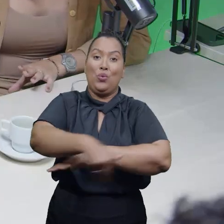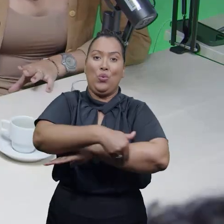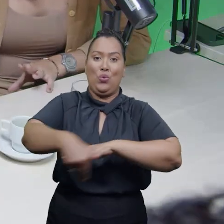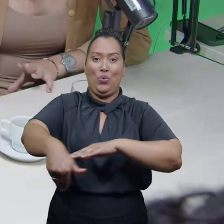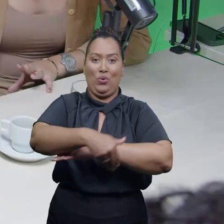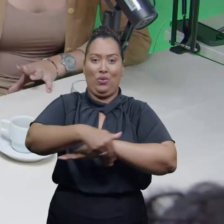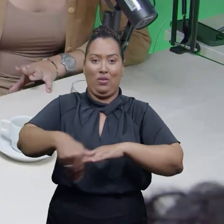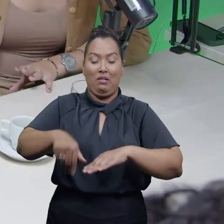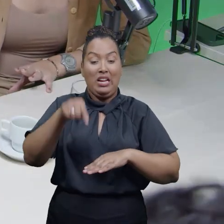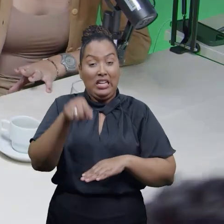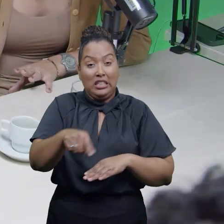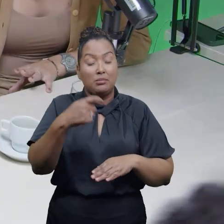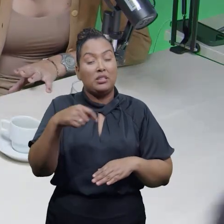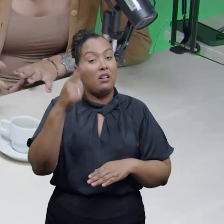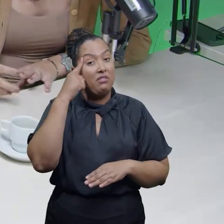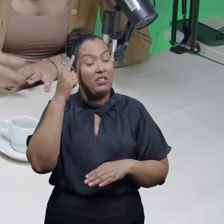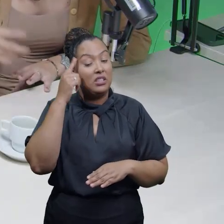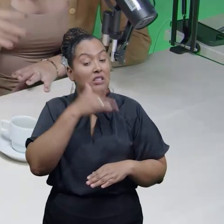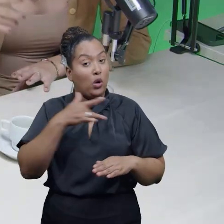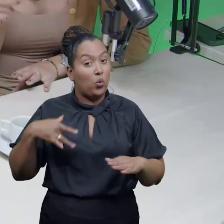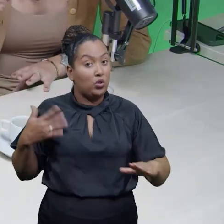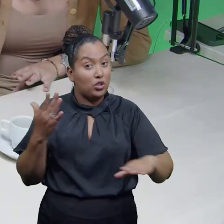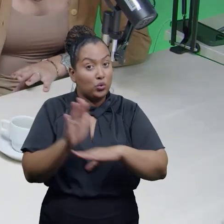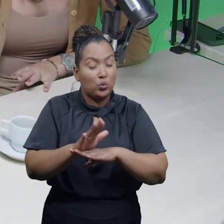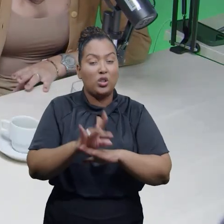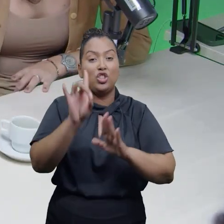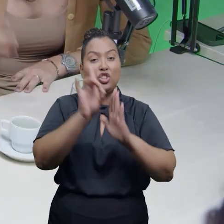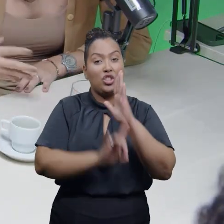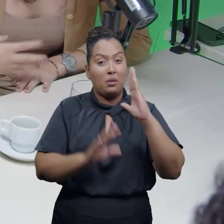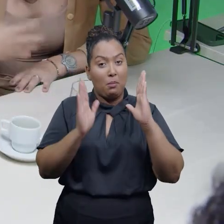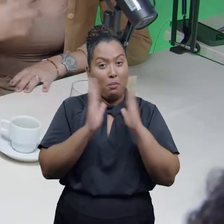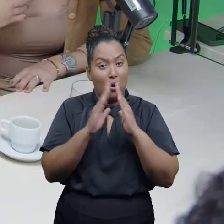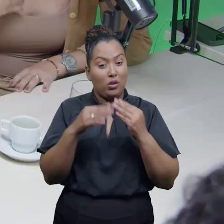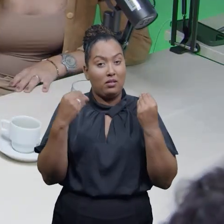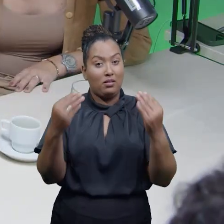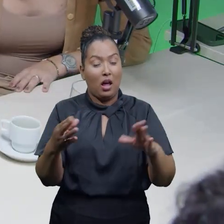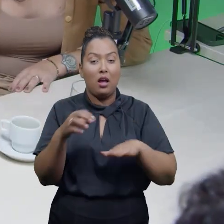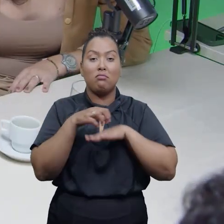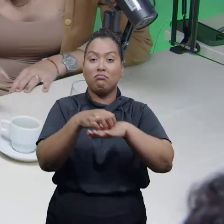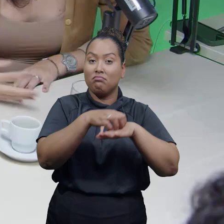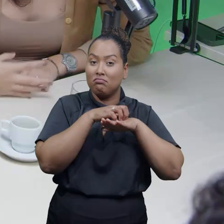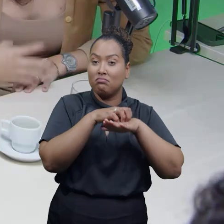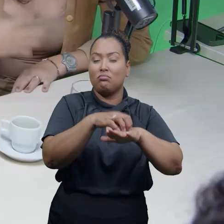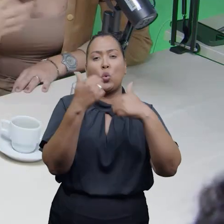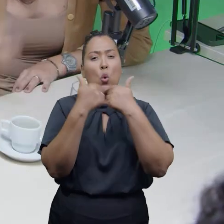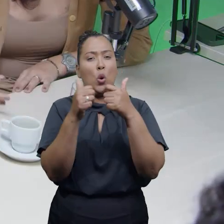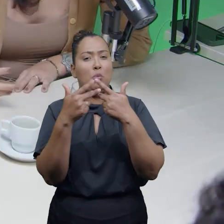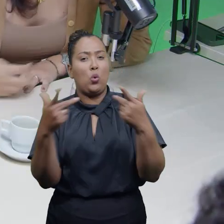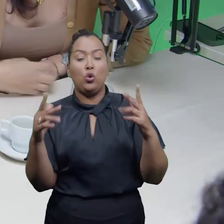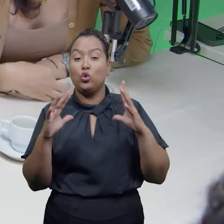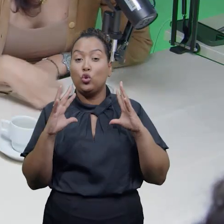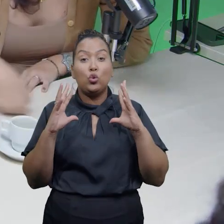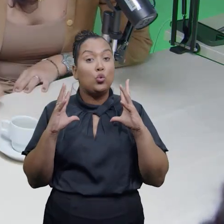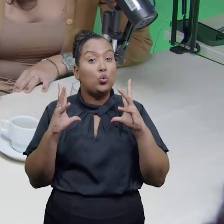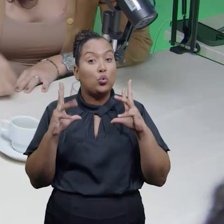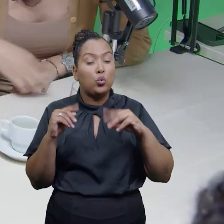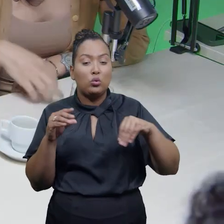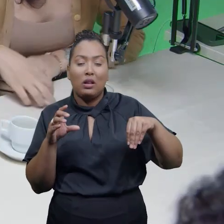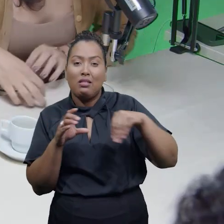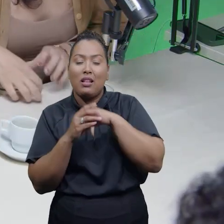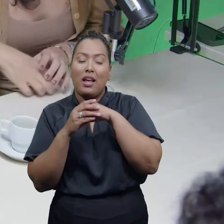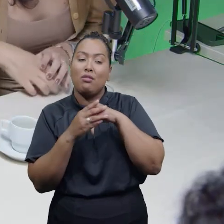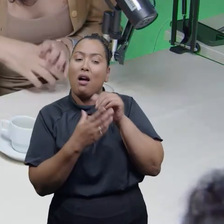é questão de saúde pública, é questão de política pública de acesso à moradia, é questão de transporte público, tudo